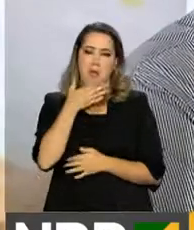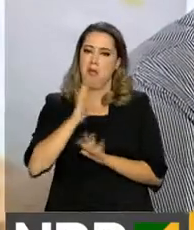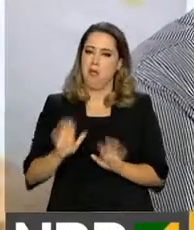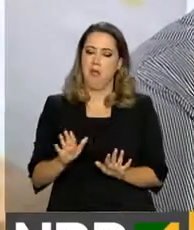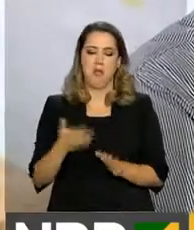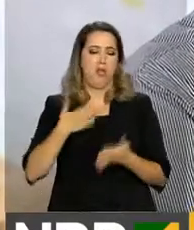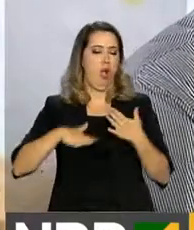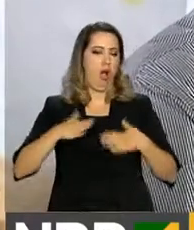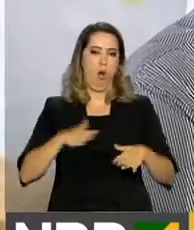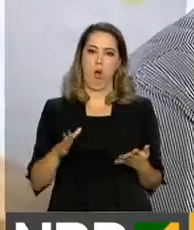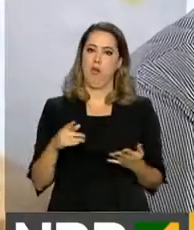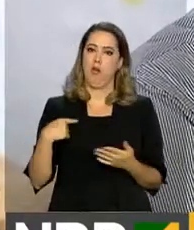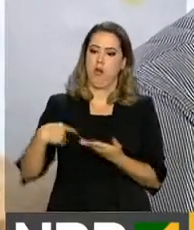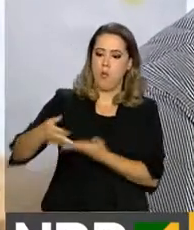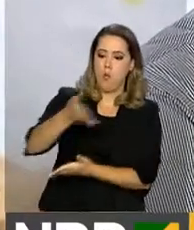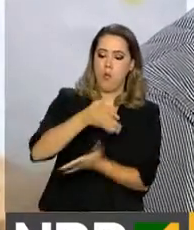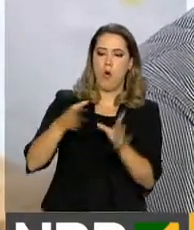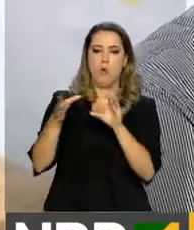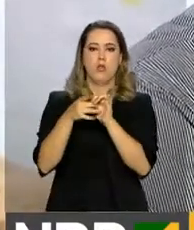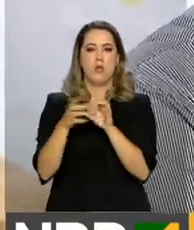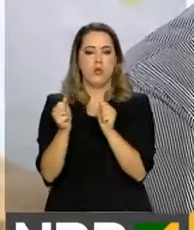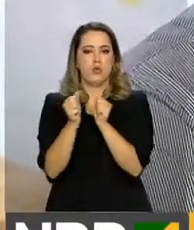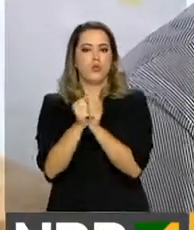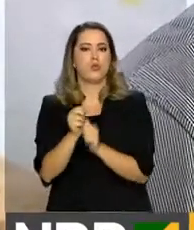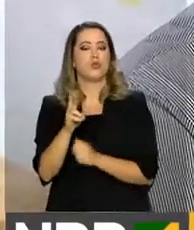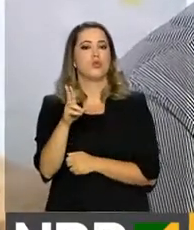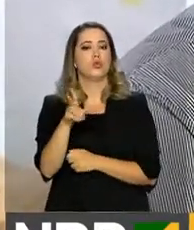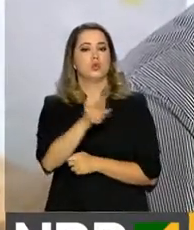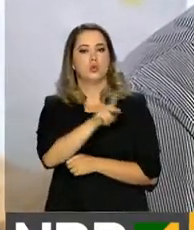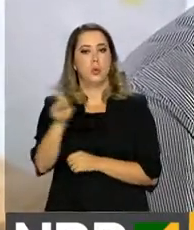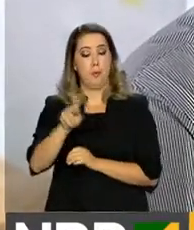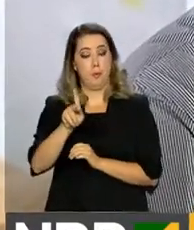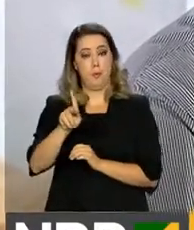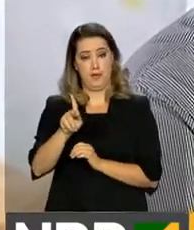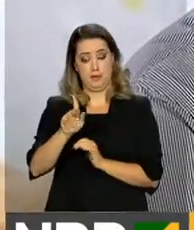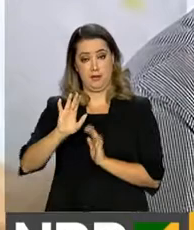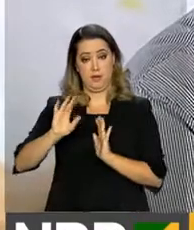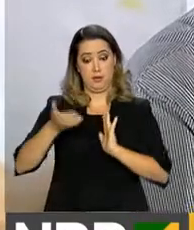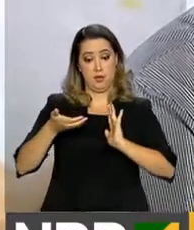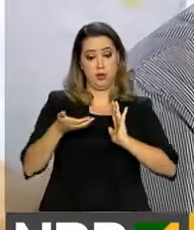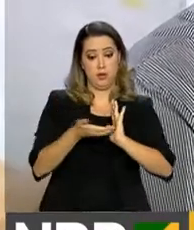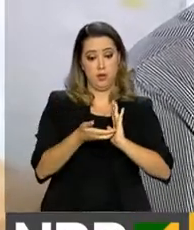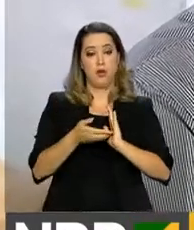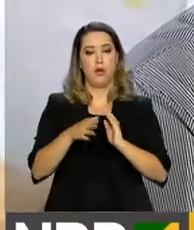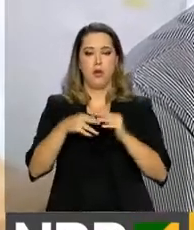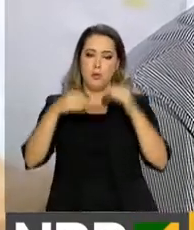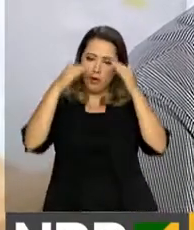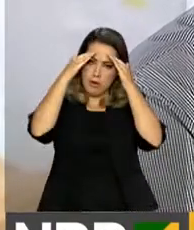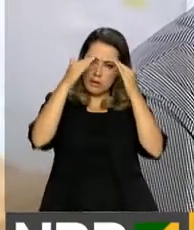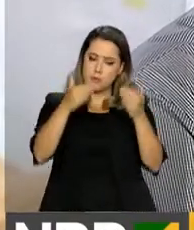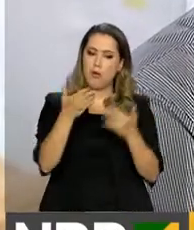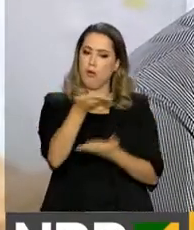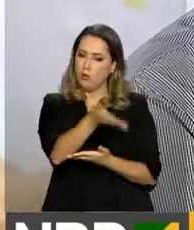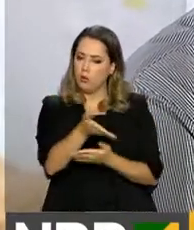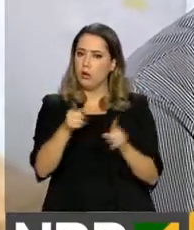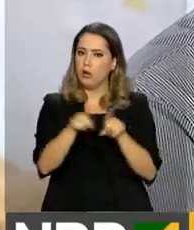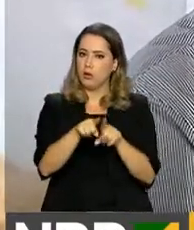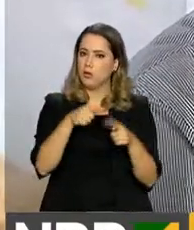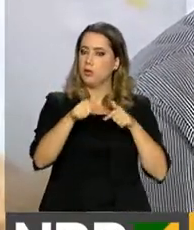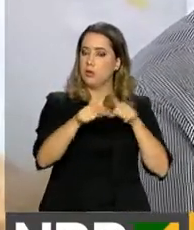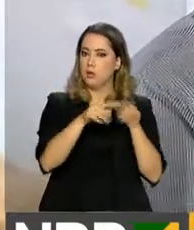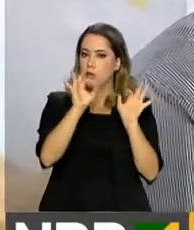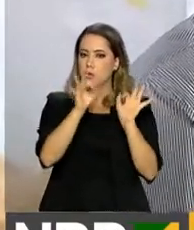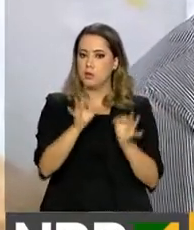tranquila. É uma relação de muito respeito, respeito institucional. Você sabe que o Rodrigo exerce as suas funções com